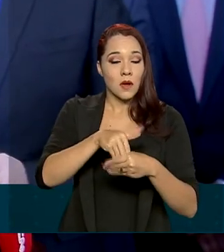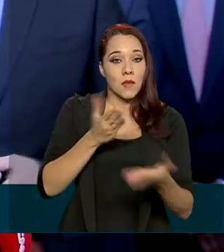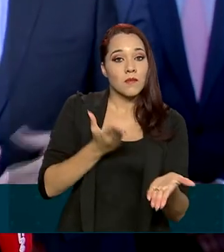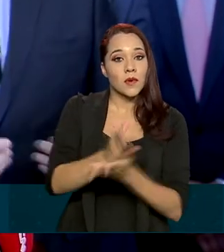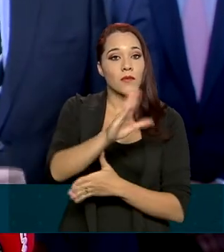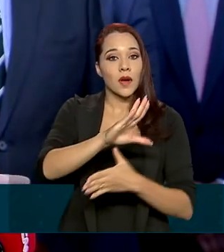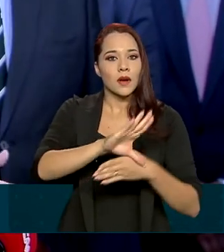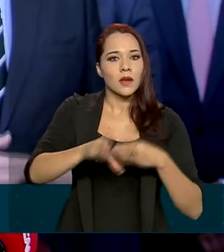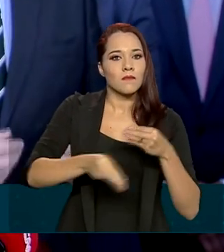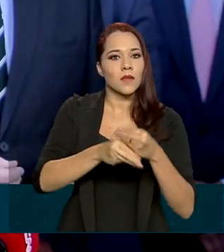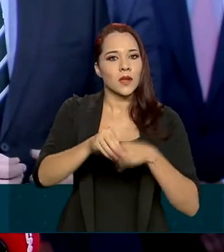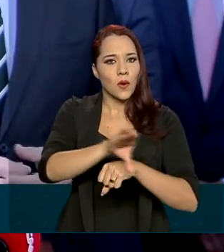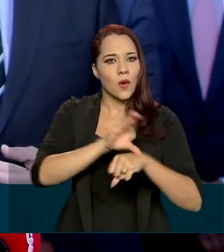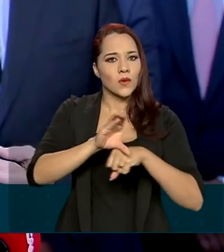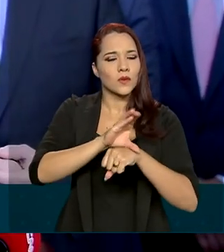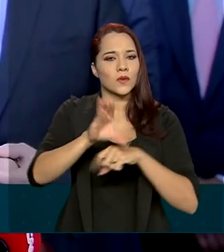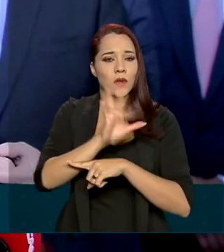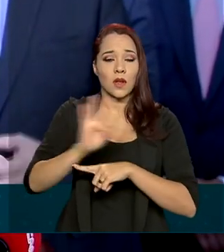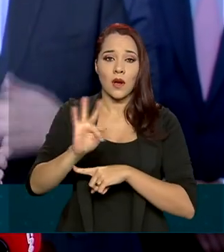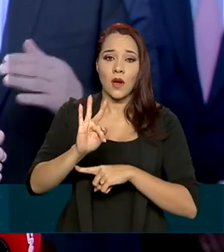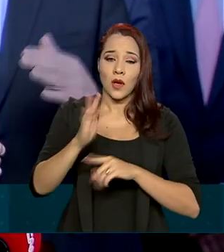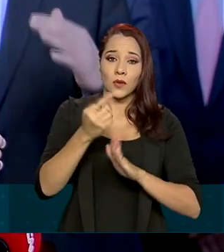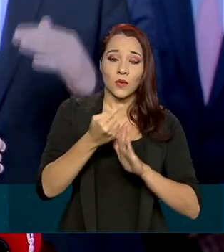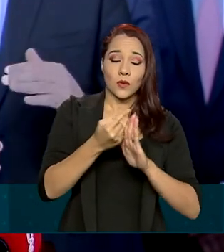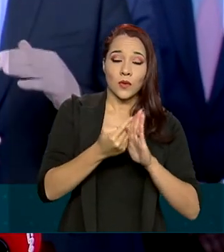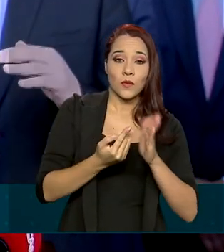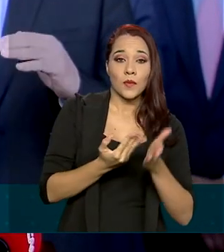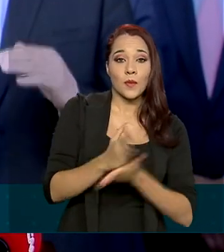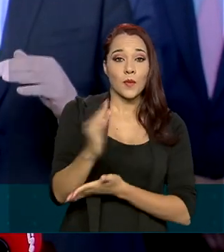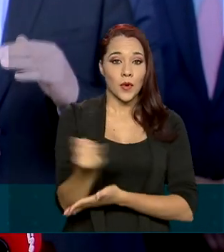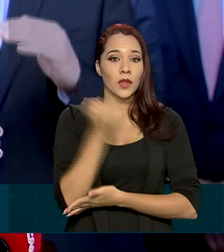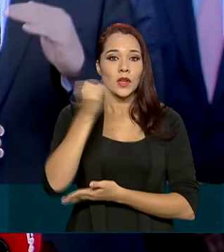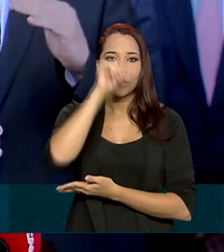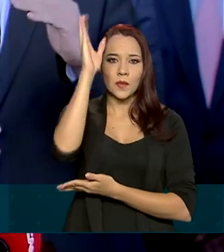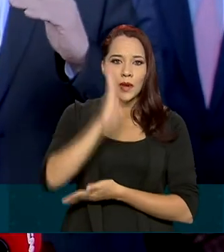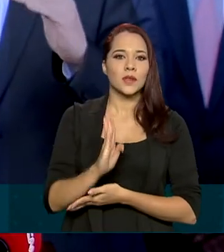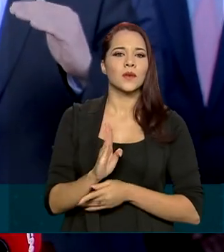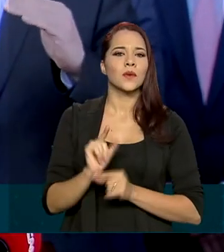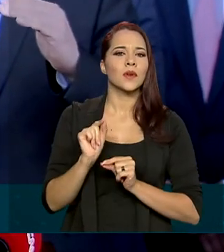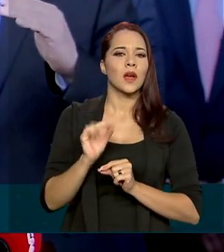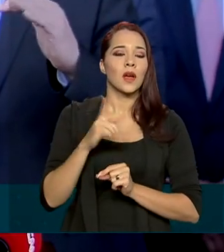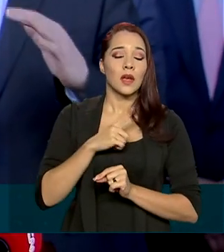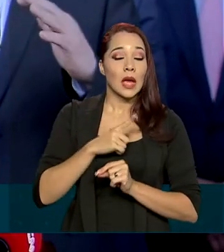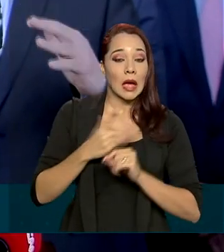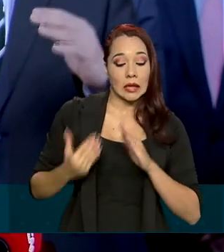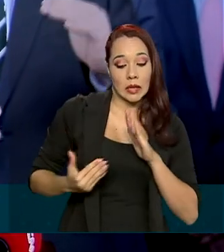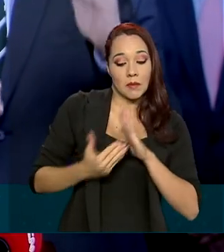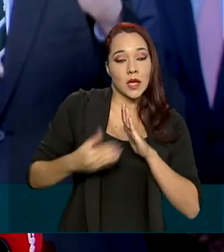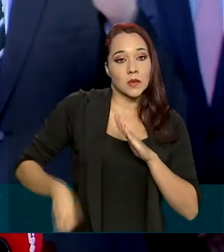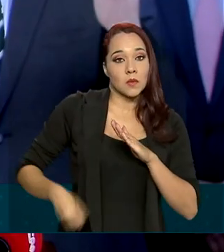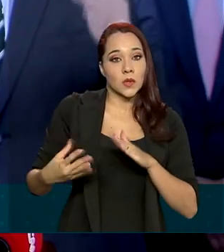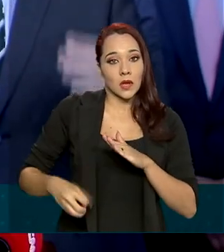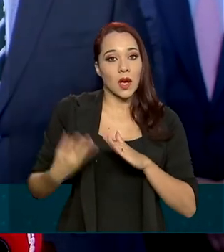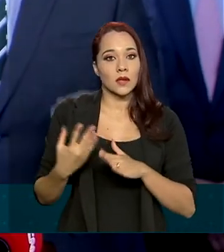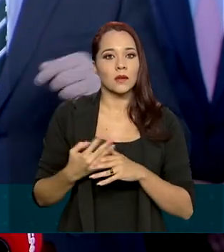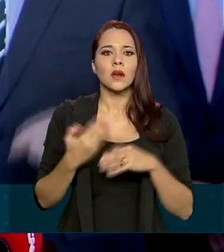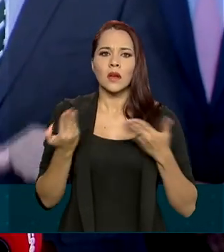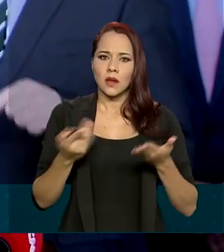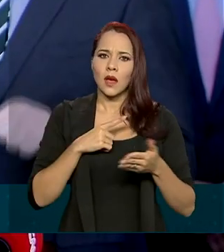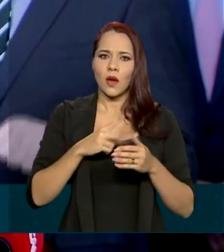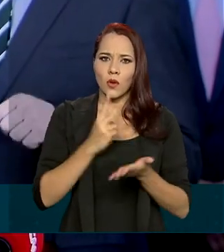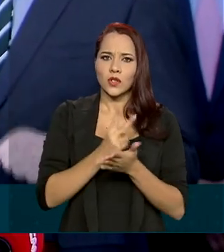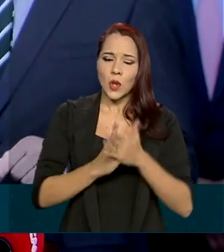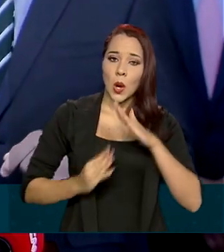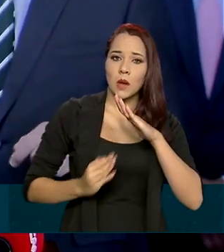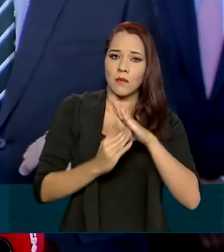constitucional naquele veto tão importante para o Brasil, para a contenção dos gastos. Se nós queremos manter o teto, e